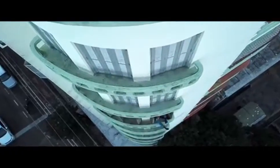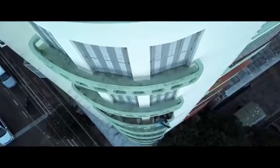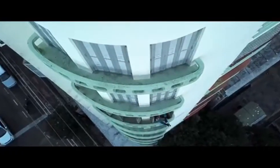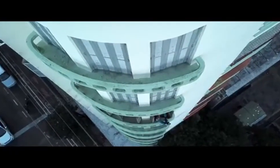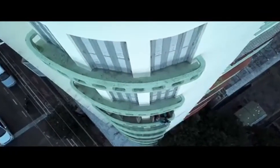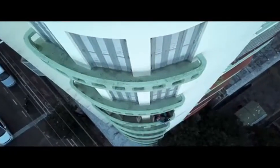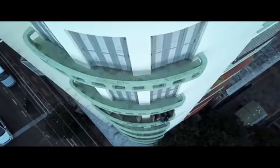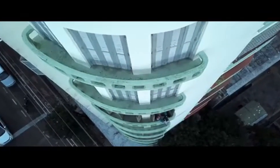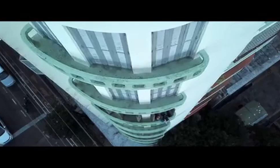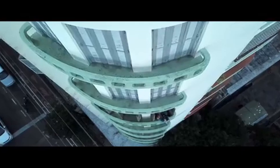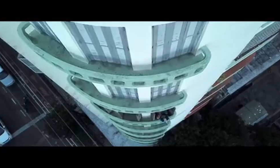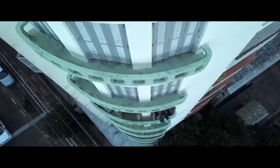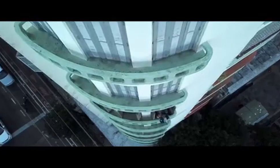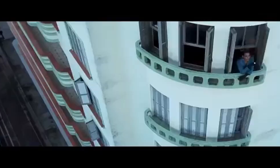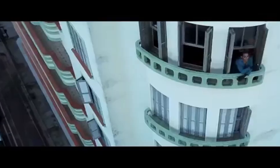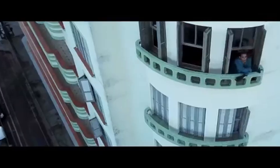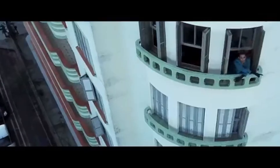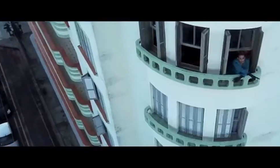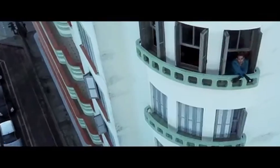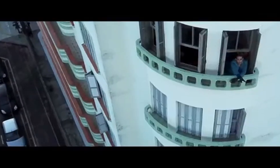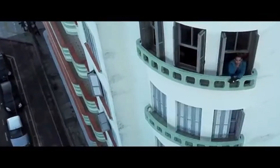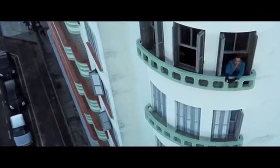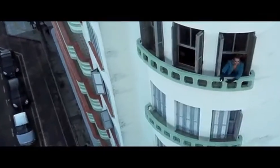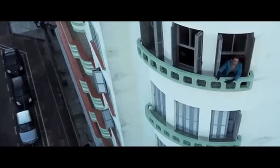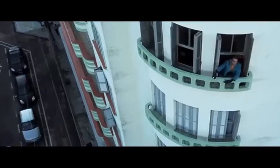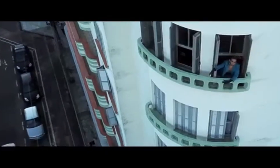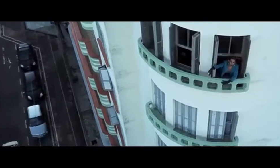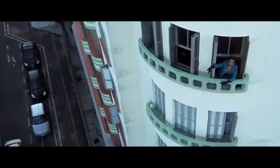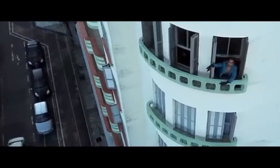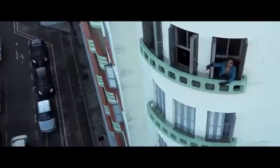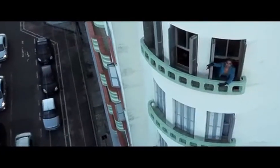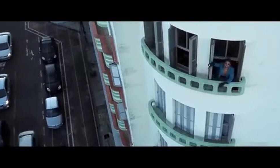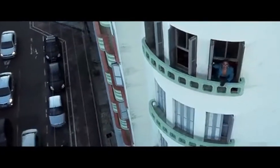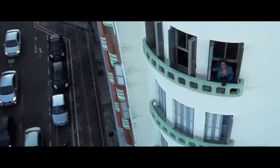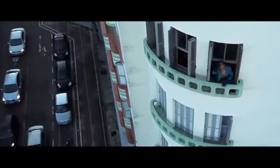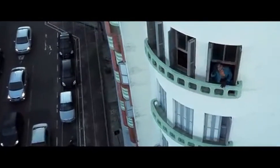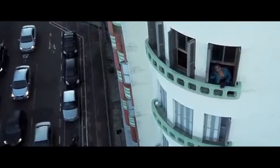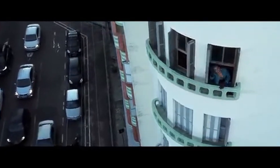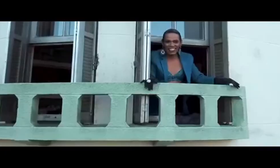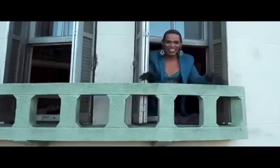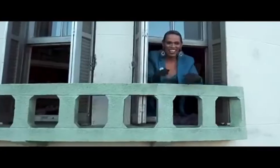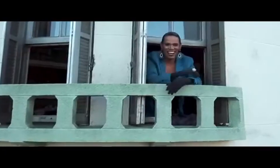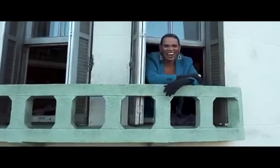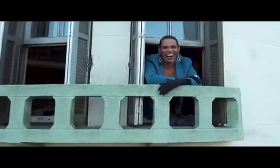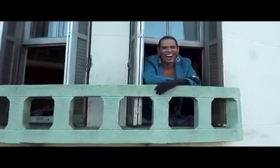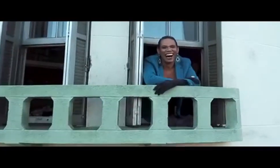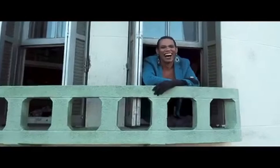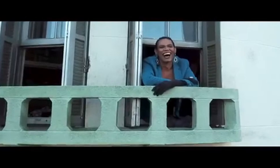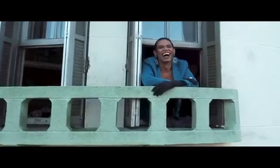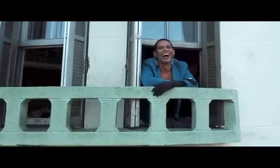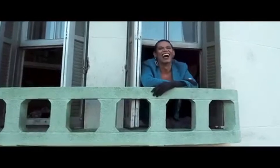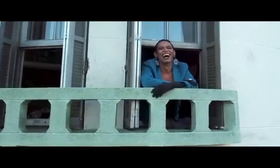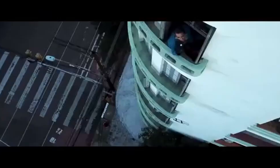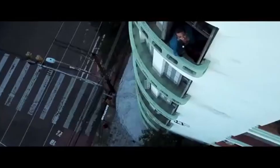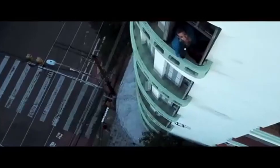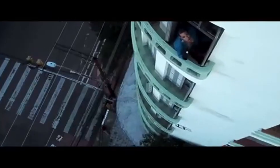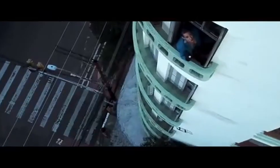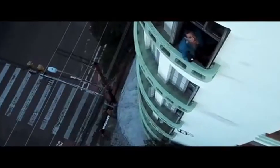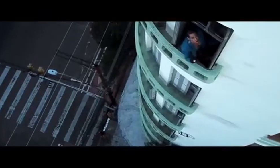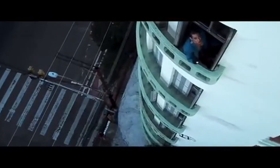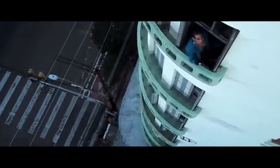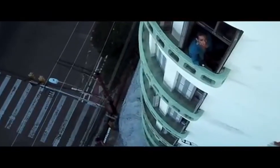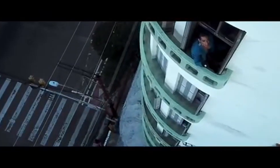Se às vezes uma pessoa me nota na rua e lança aquele